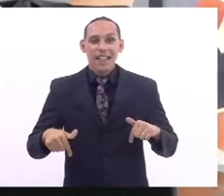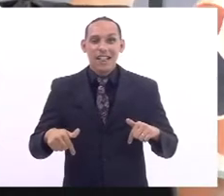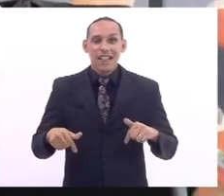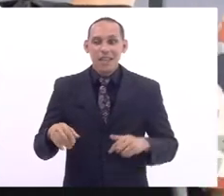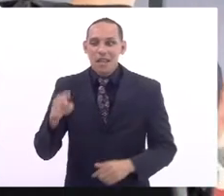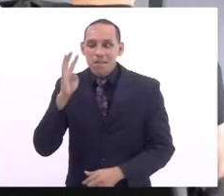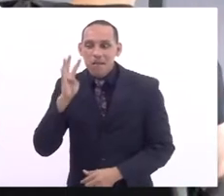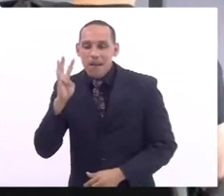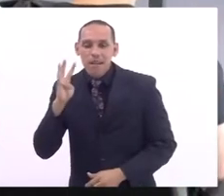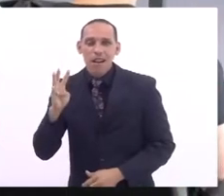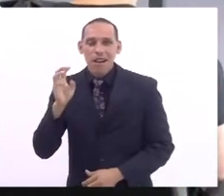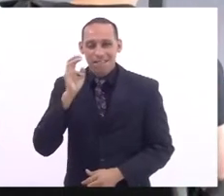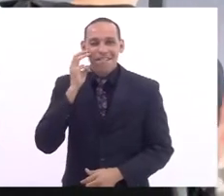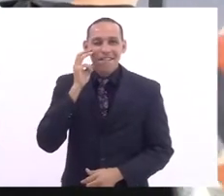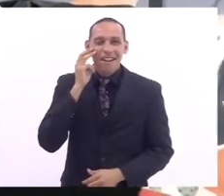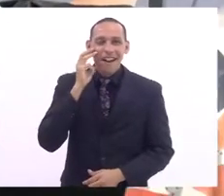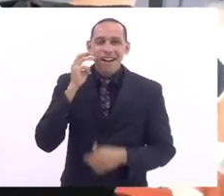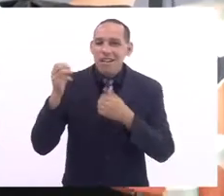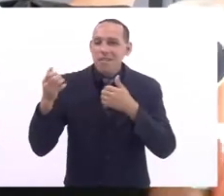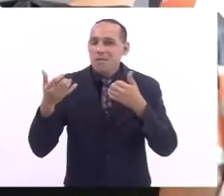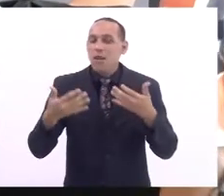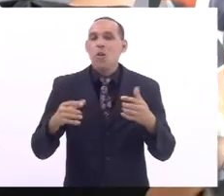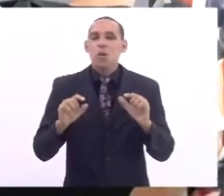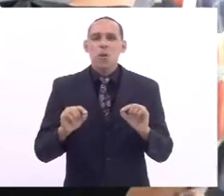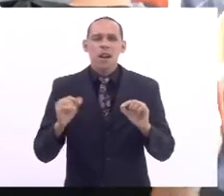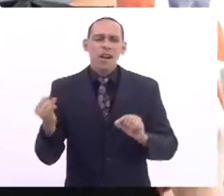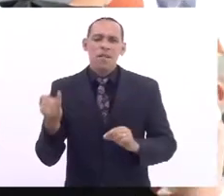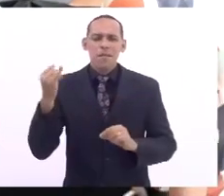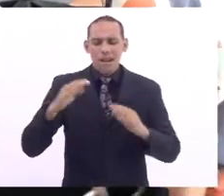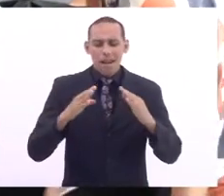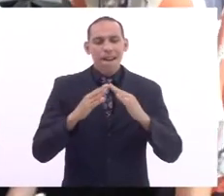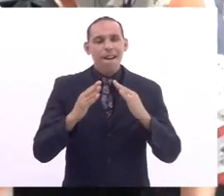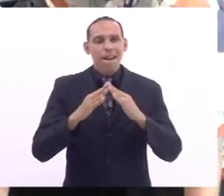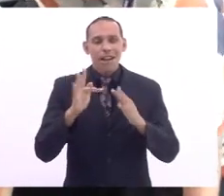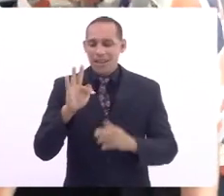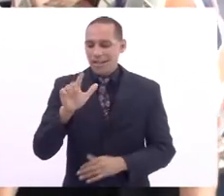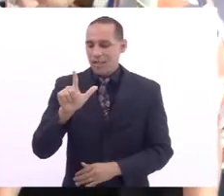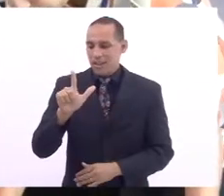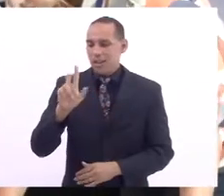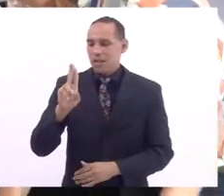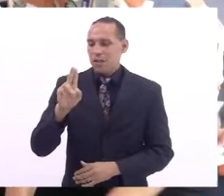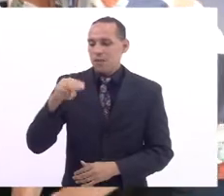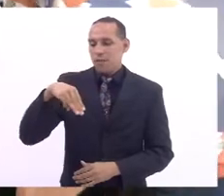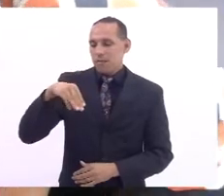waldeck falar né sobre a importância da casa Fluminense e